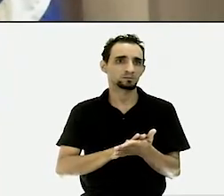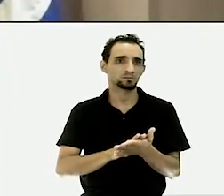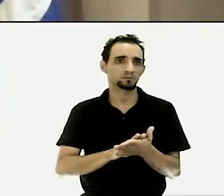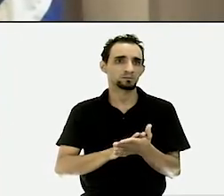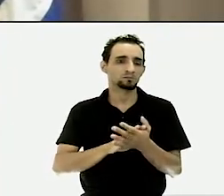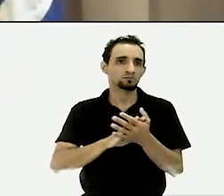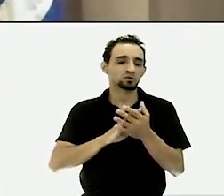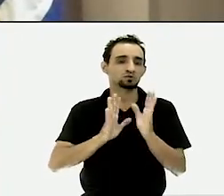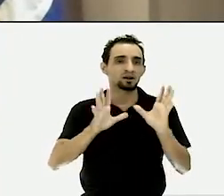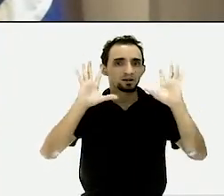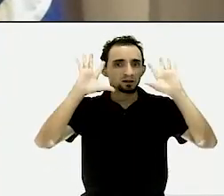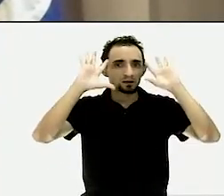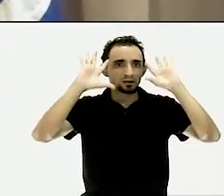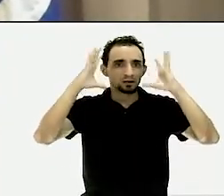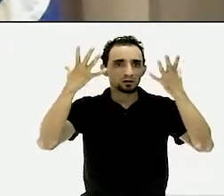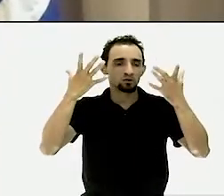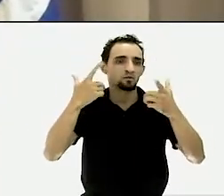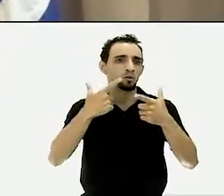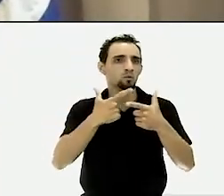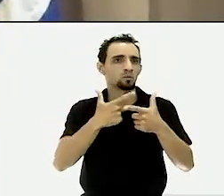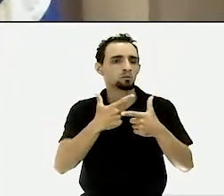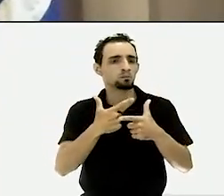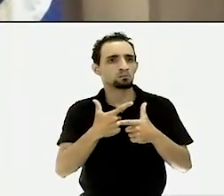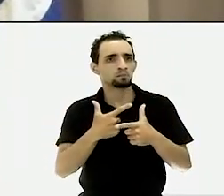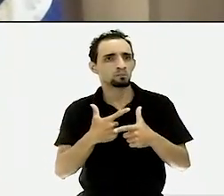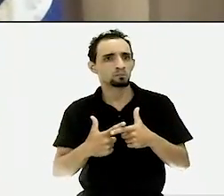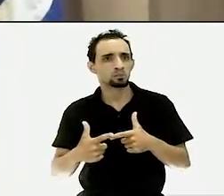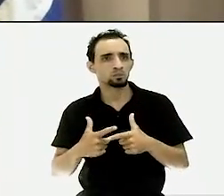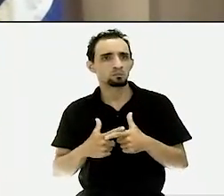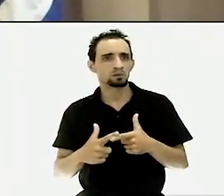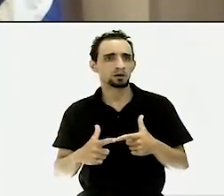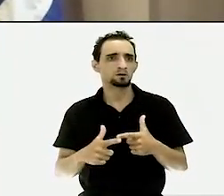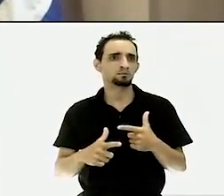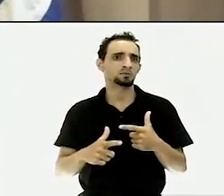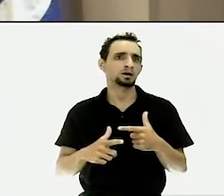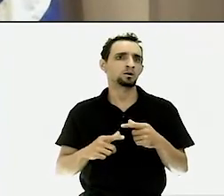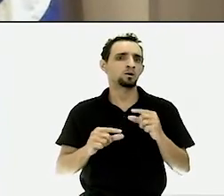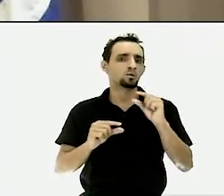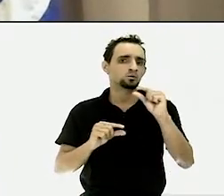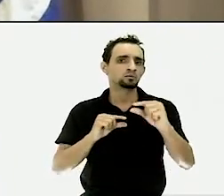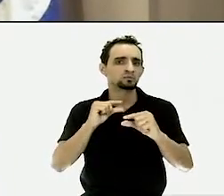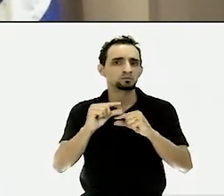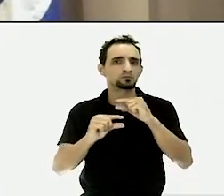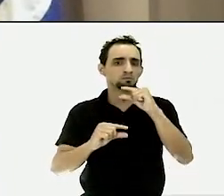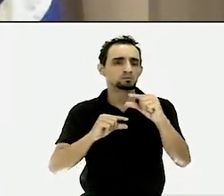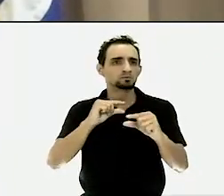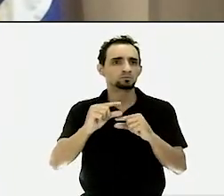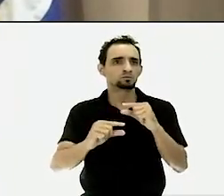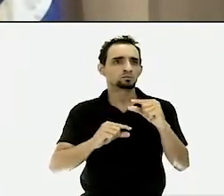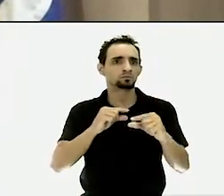novamente implantadas para melhorar a vida das pessoas. Olha só,